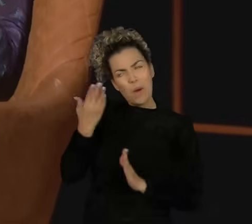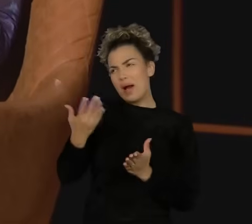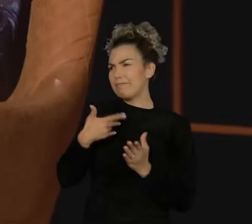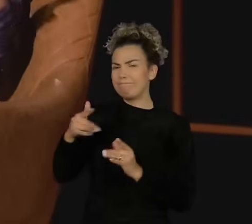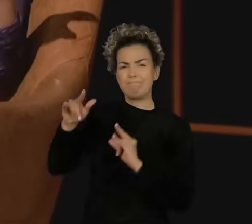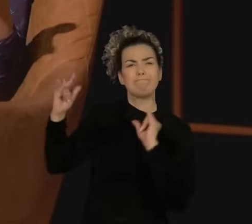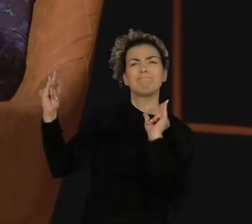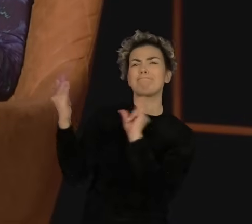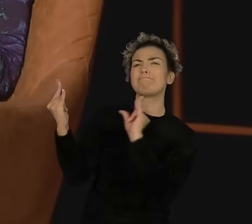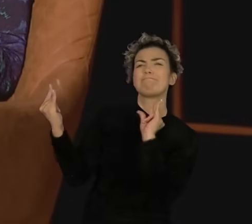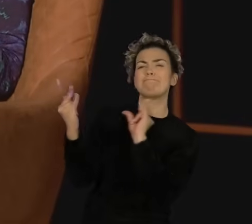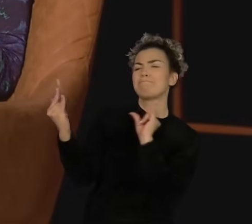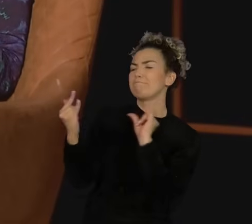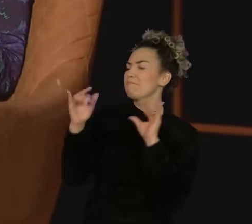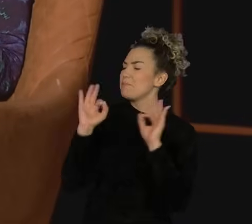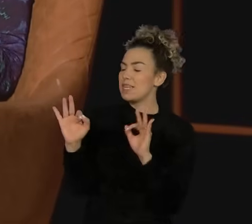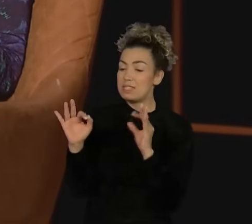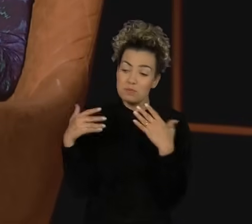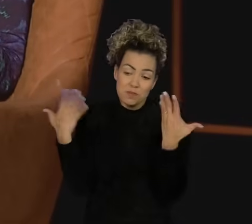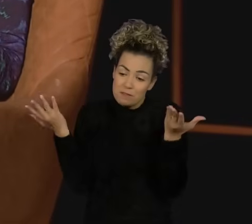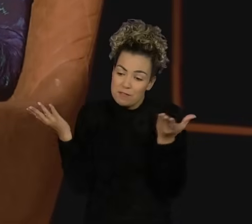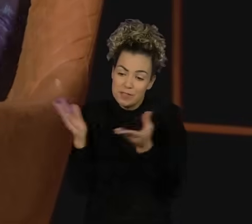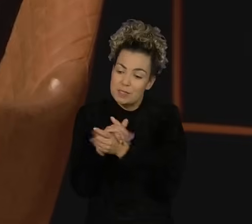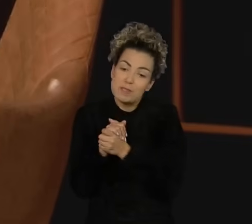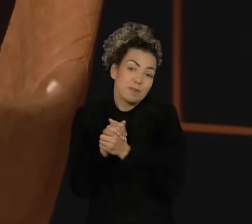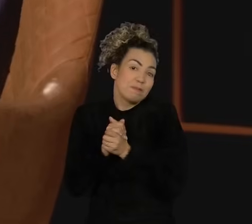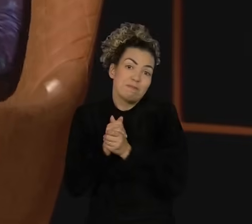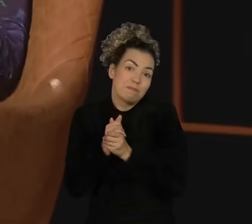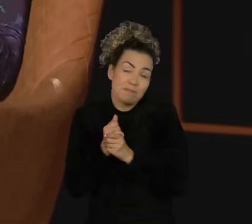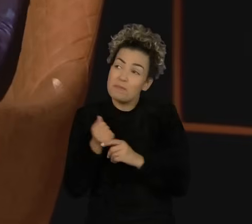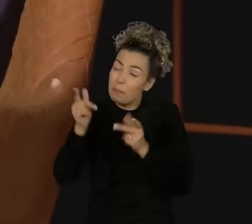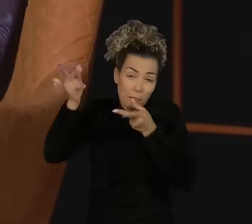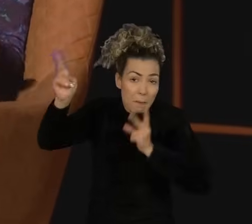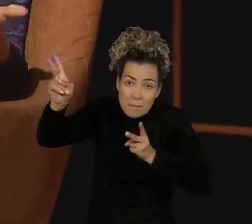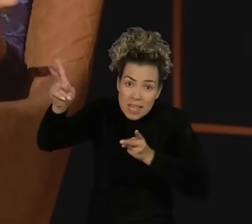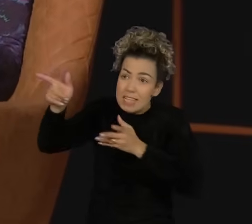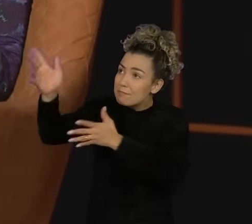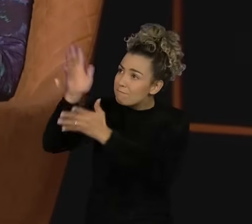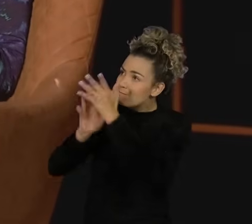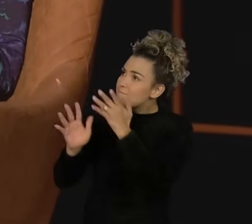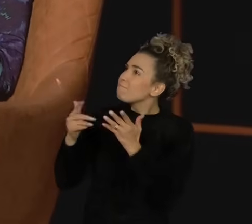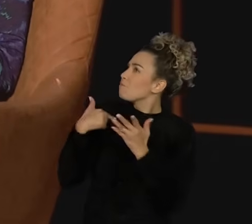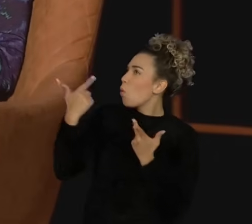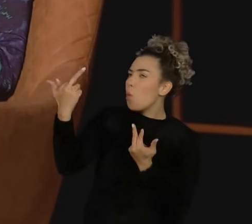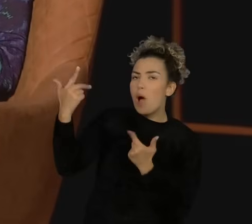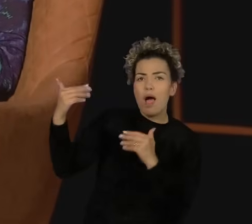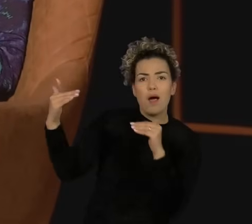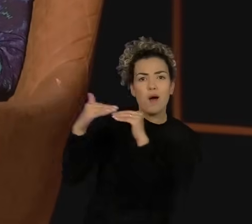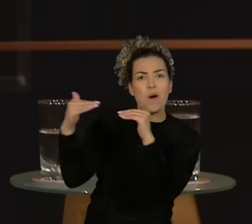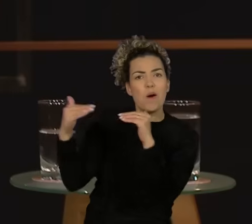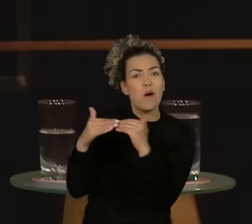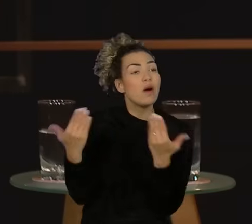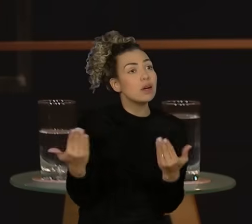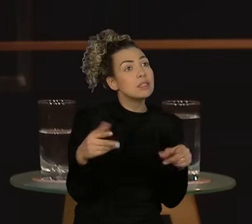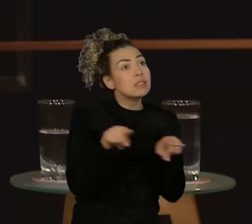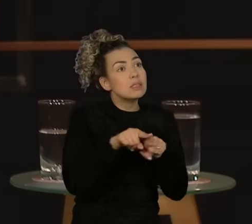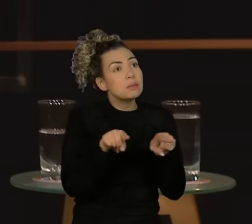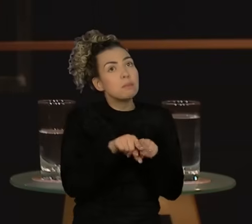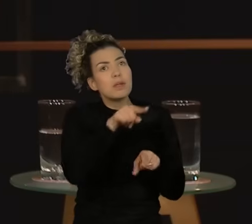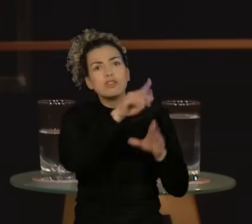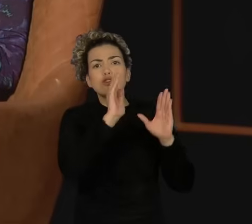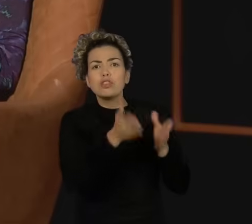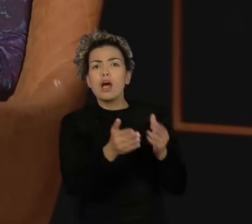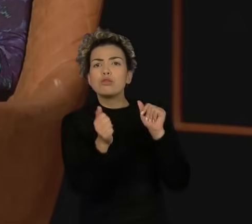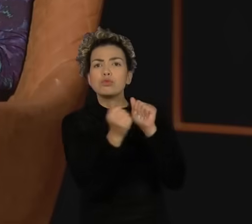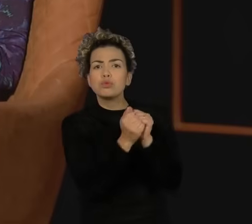ama, enfim... Faço das palavras dele as minhas. Vocês estiveram juntos também no Casamento de Romeu e Julieta,